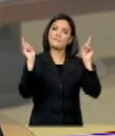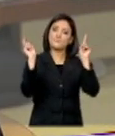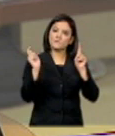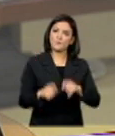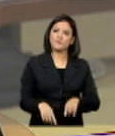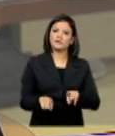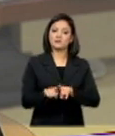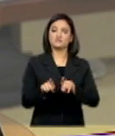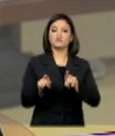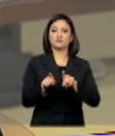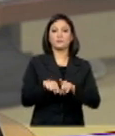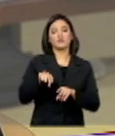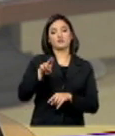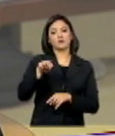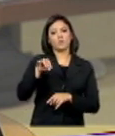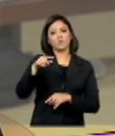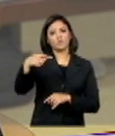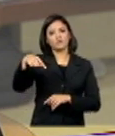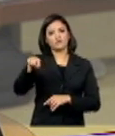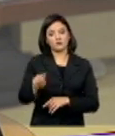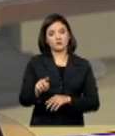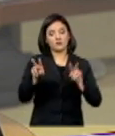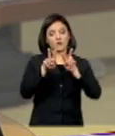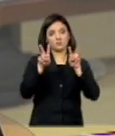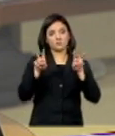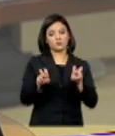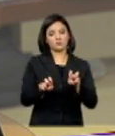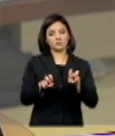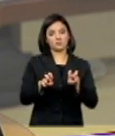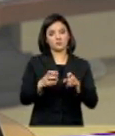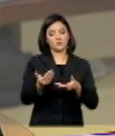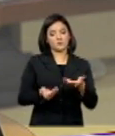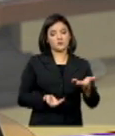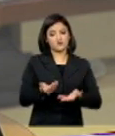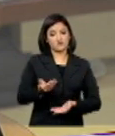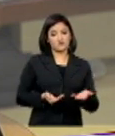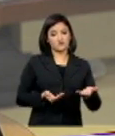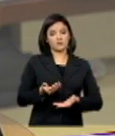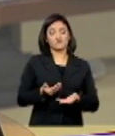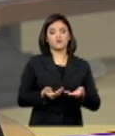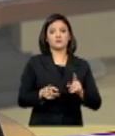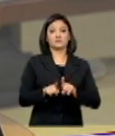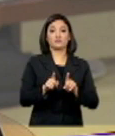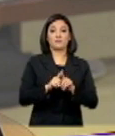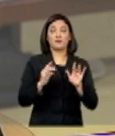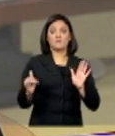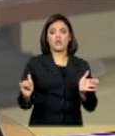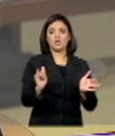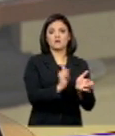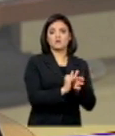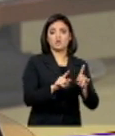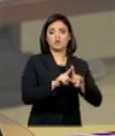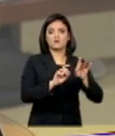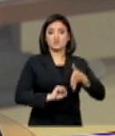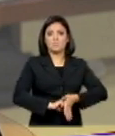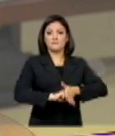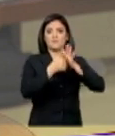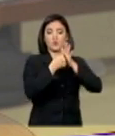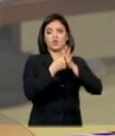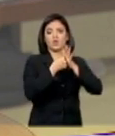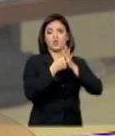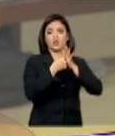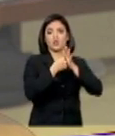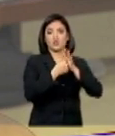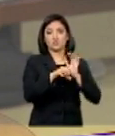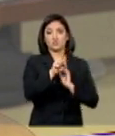união sobre esses serviços operador de serviço móvel para a instalação de bloqueadores de sinais de a de telecomunicações